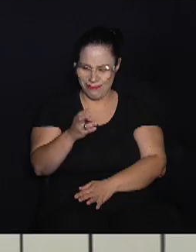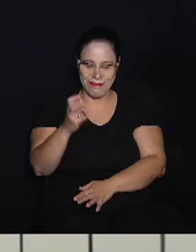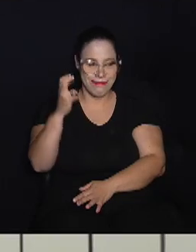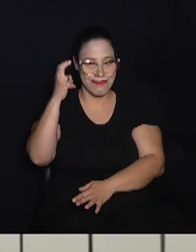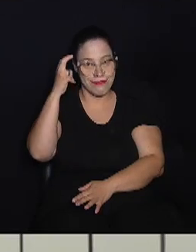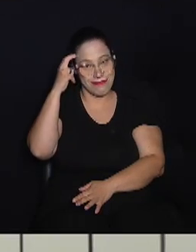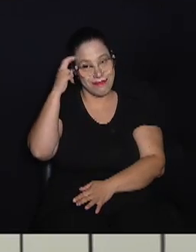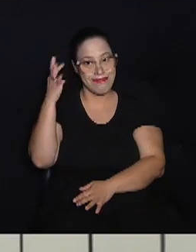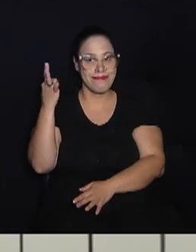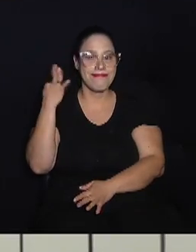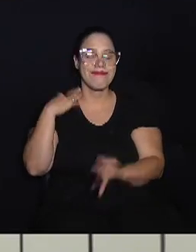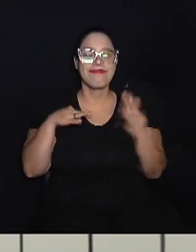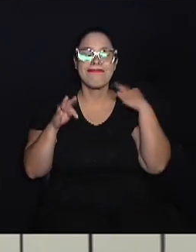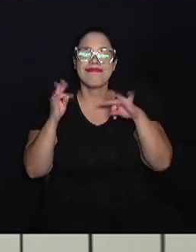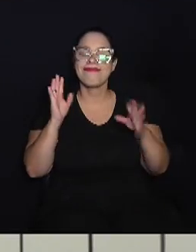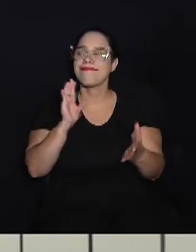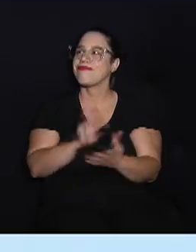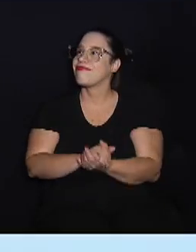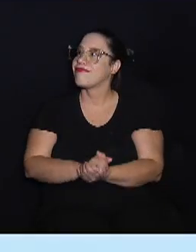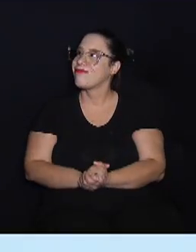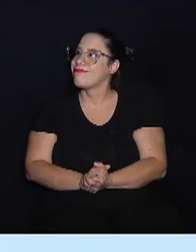do município?